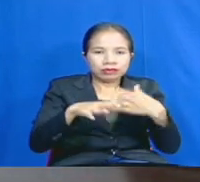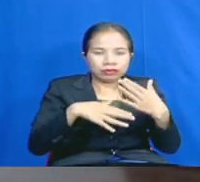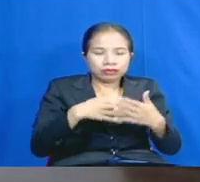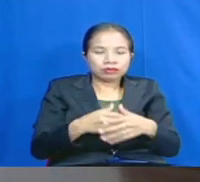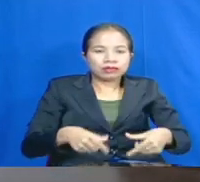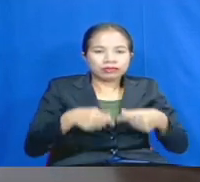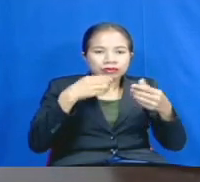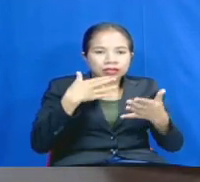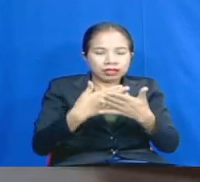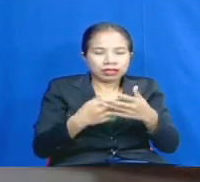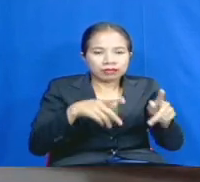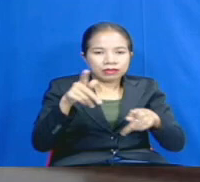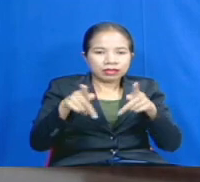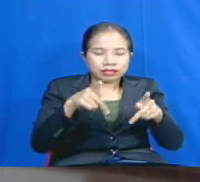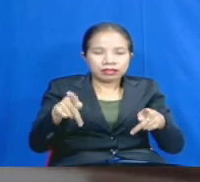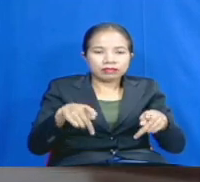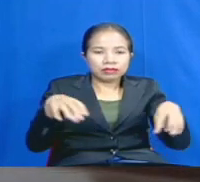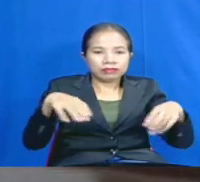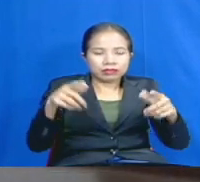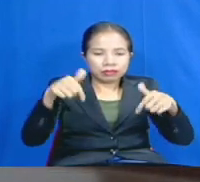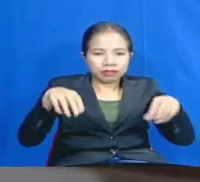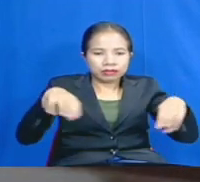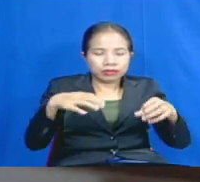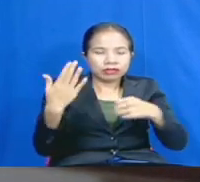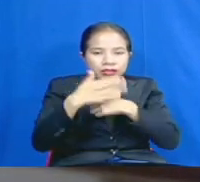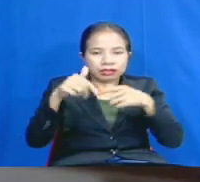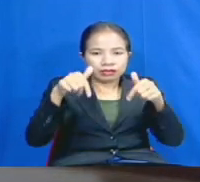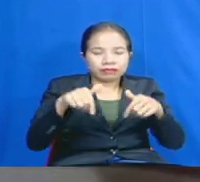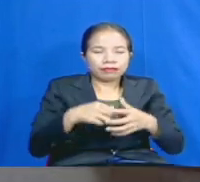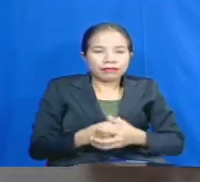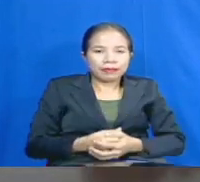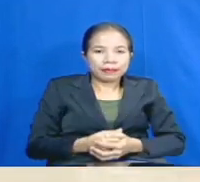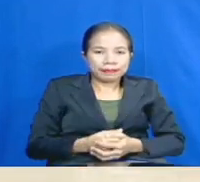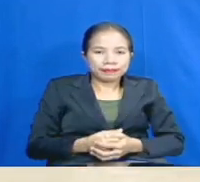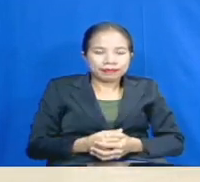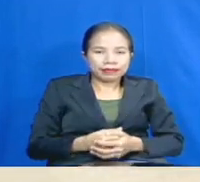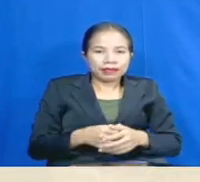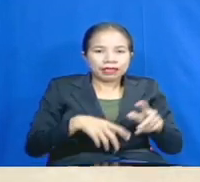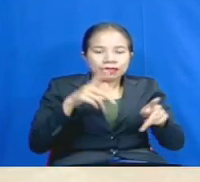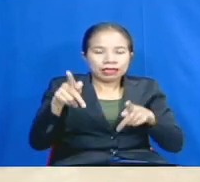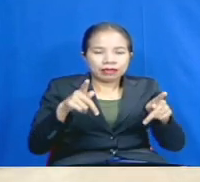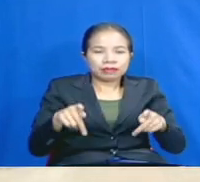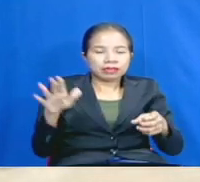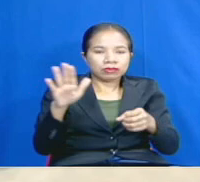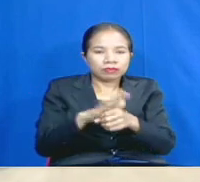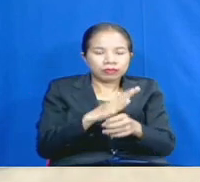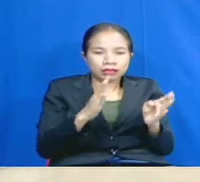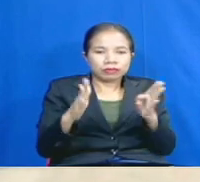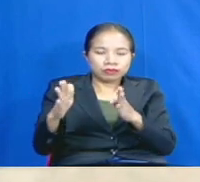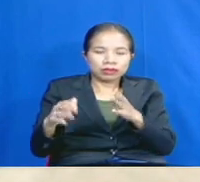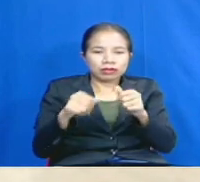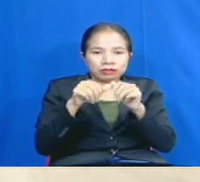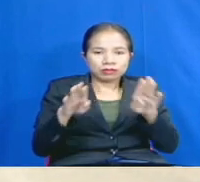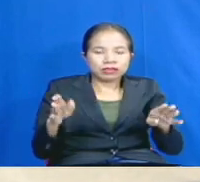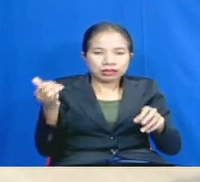se fo beneficio ba investimento na investor sira tu ma investe iha na saune. No investimento na empresa se completa processo